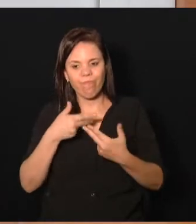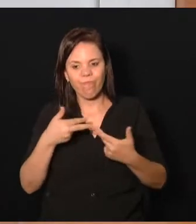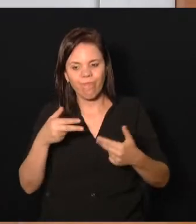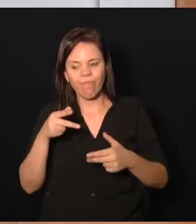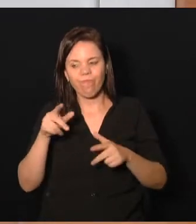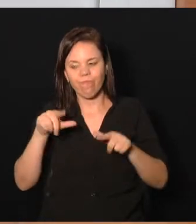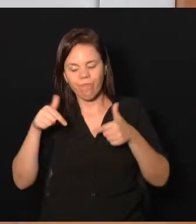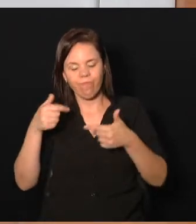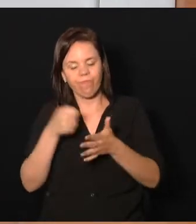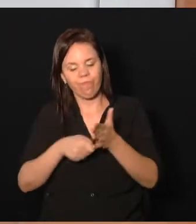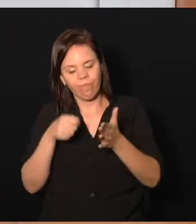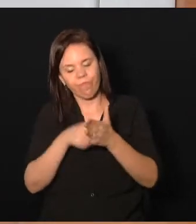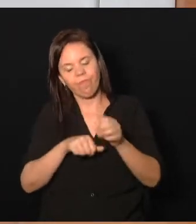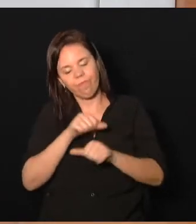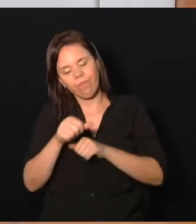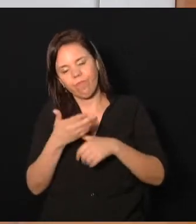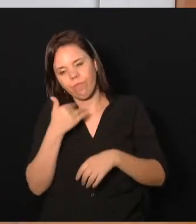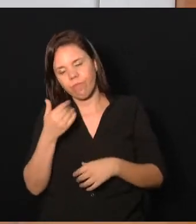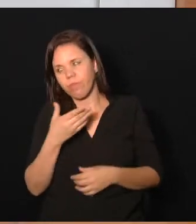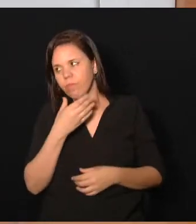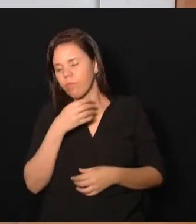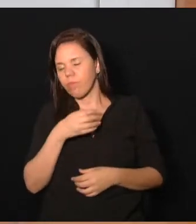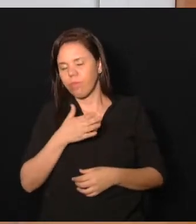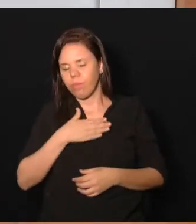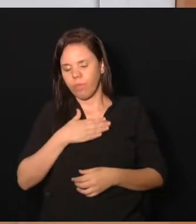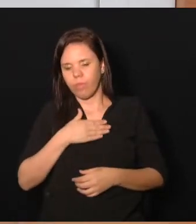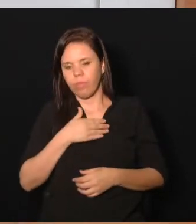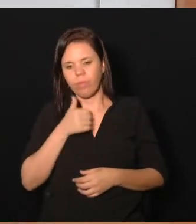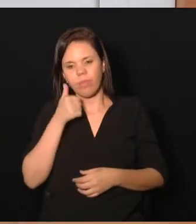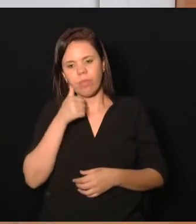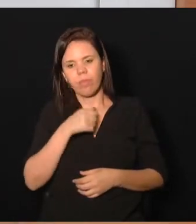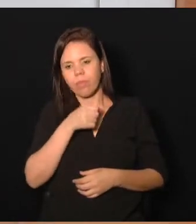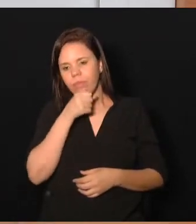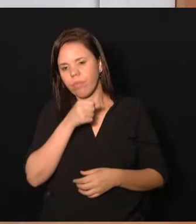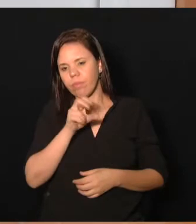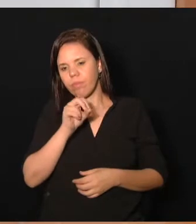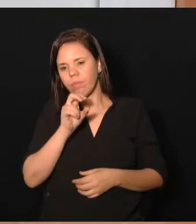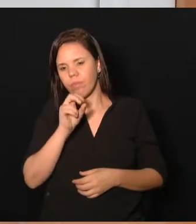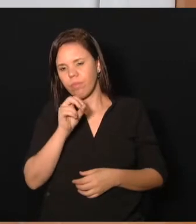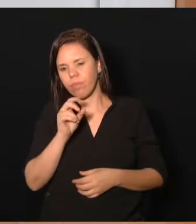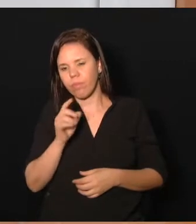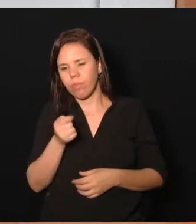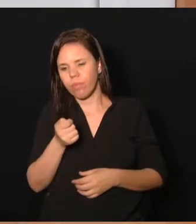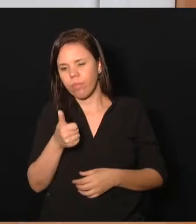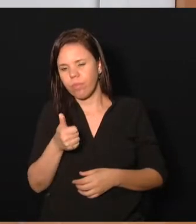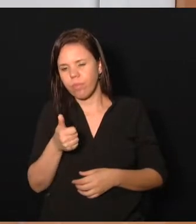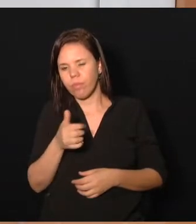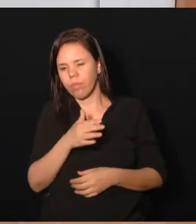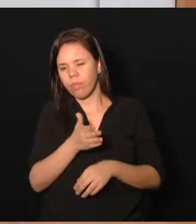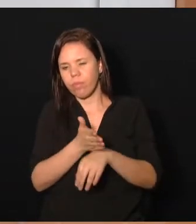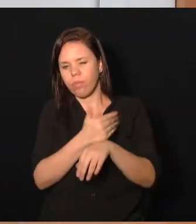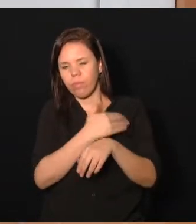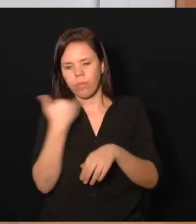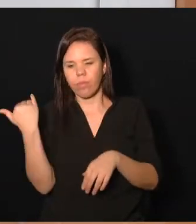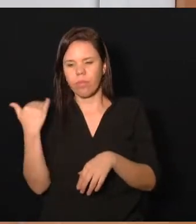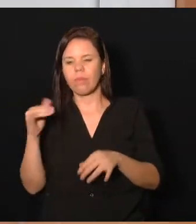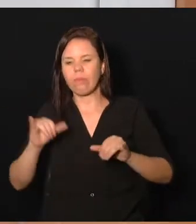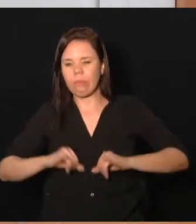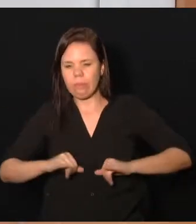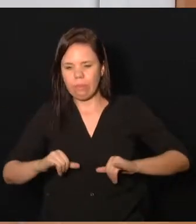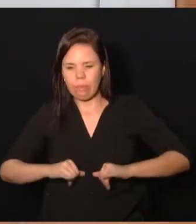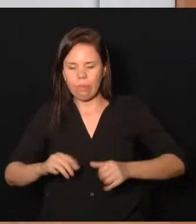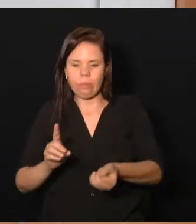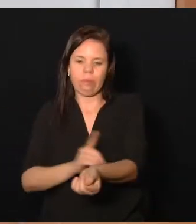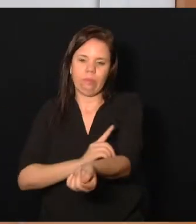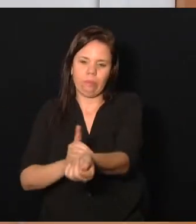Porque a minha avó, quando era no final da vida, ela passou por diversas dificuldades, né?